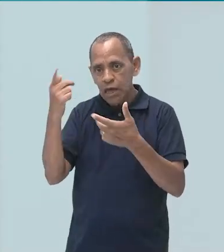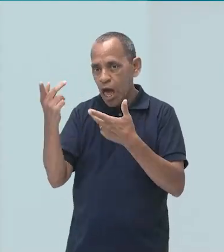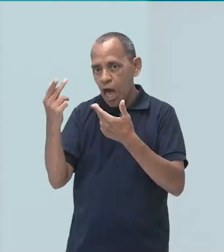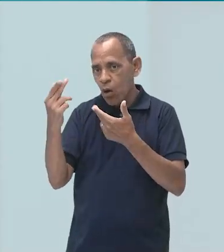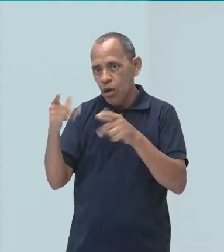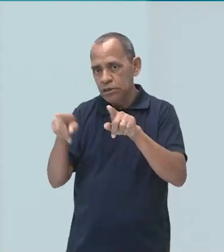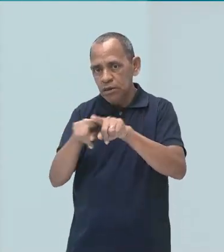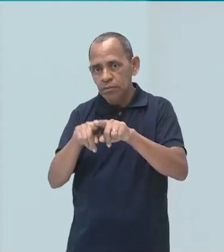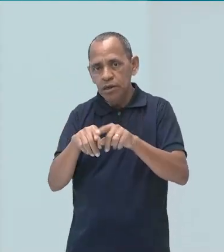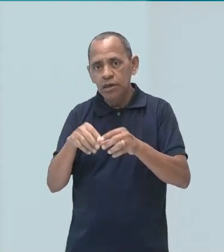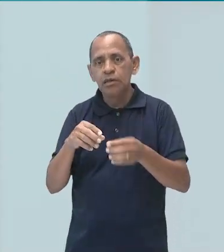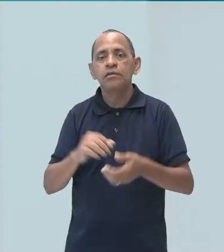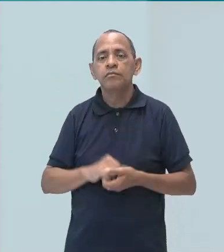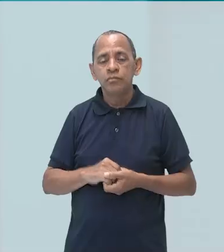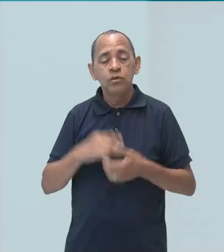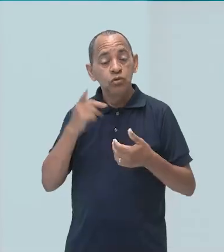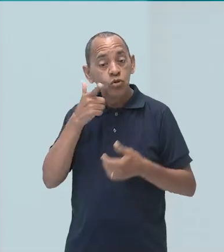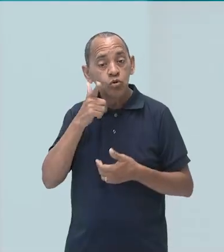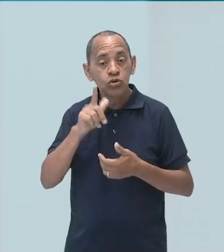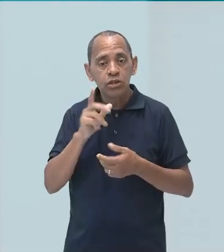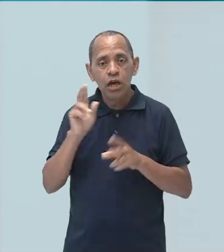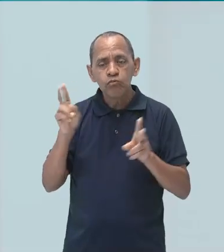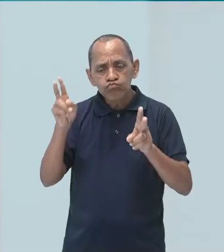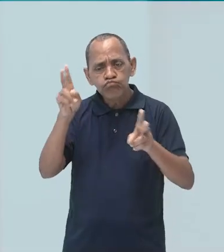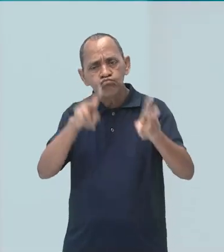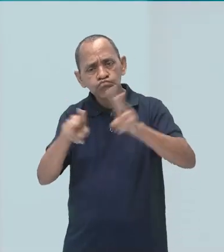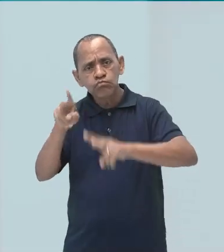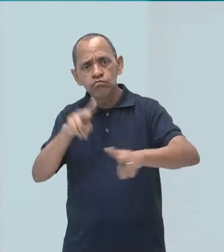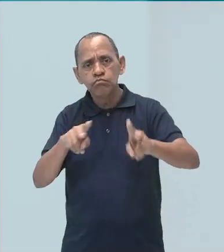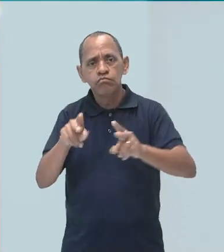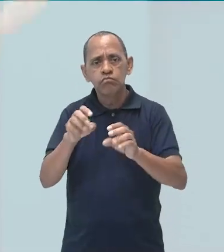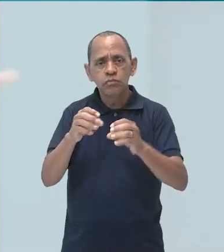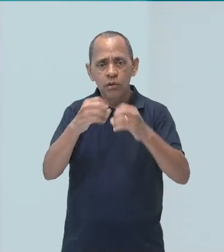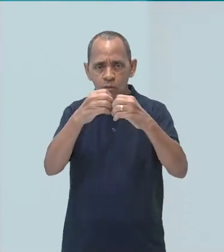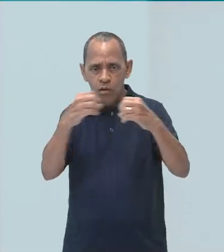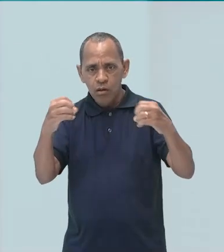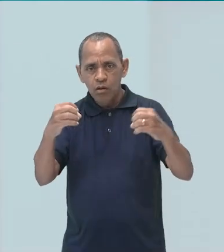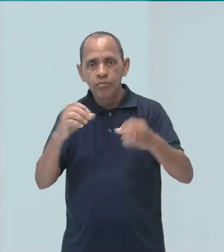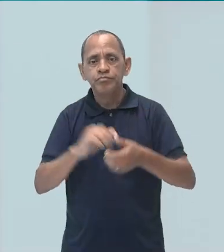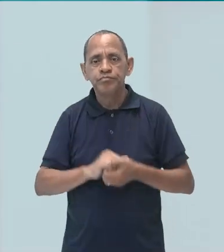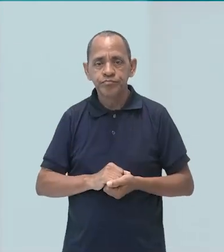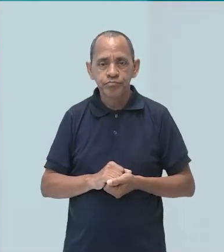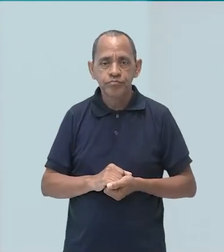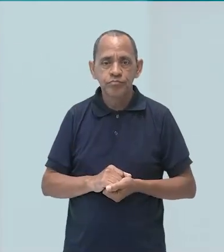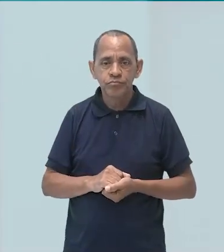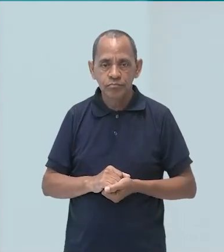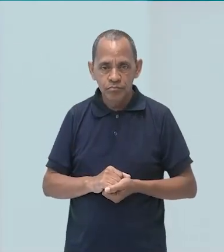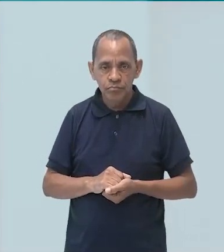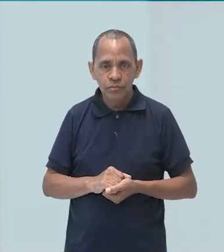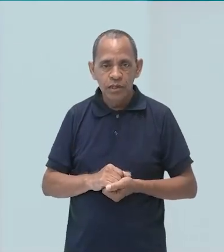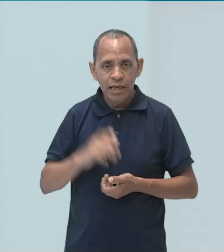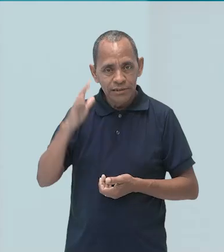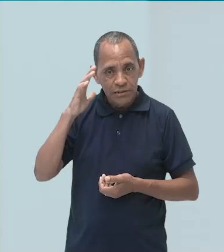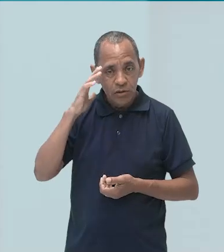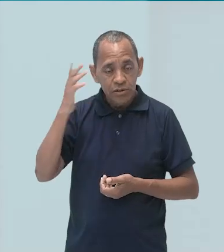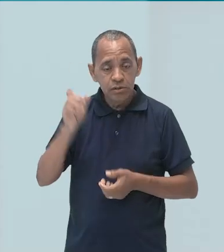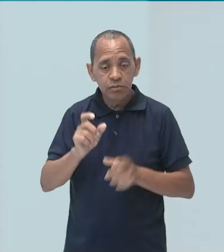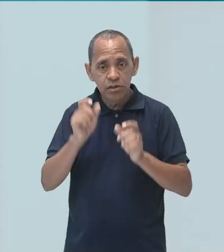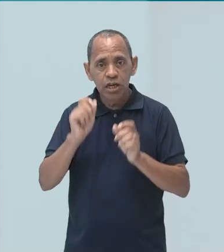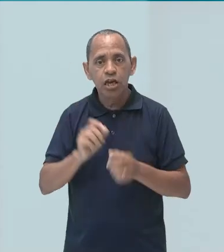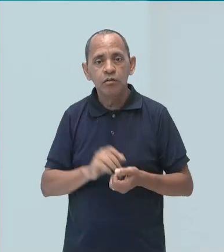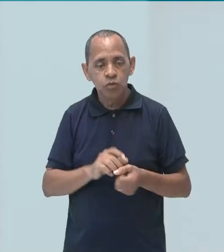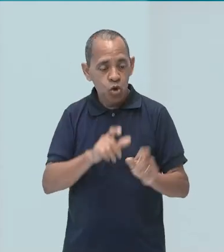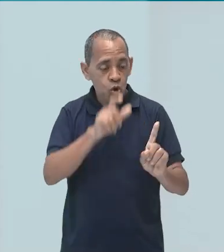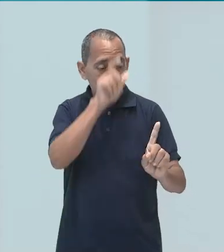mesmo, tá? Então, fiquem tranquilos quanto a isso. É assim que você vai visualizar essa preposição por. Mas lembra, agente da passiva